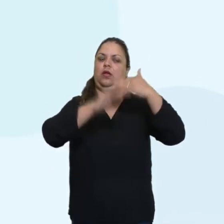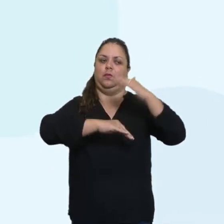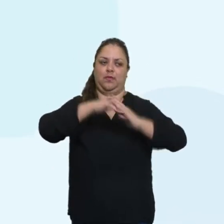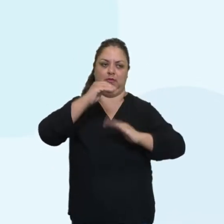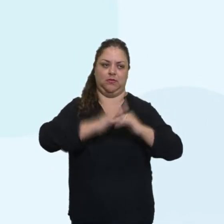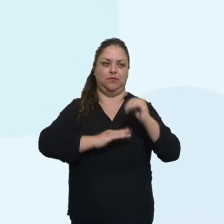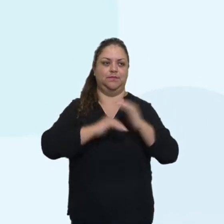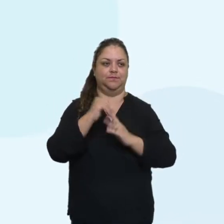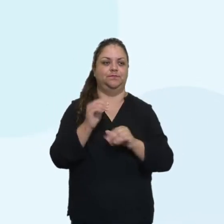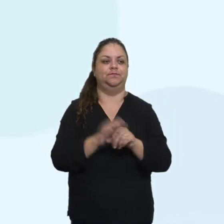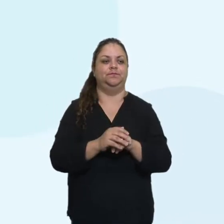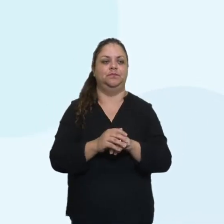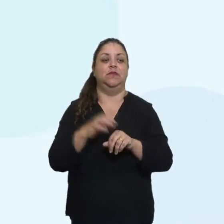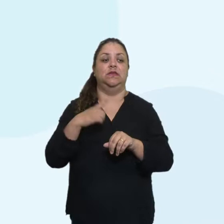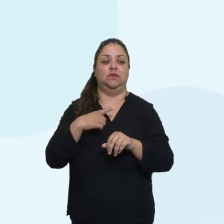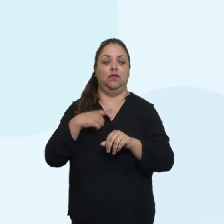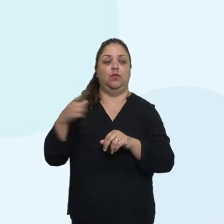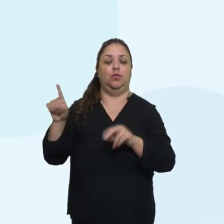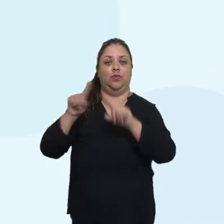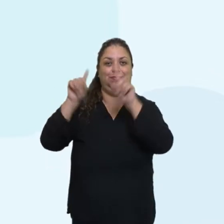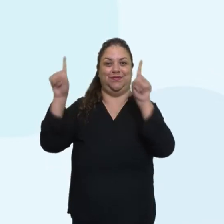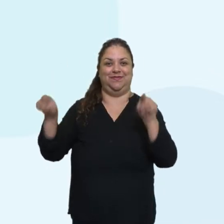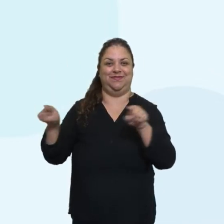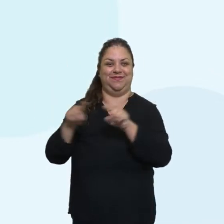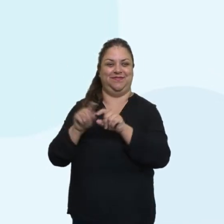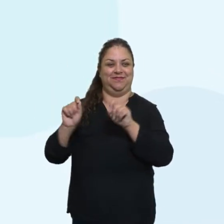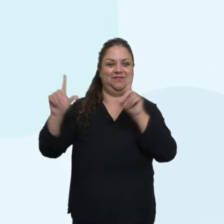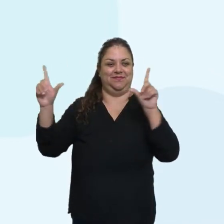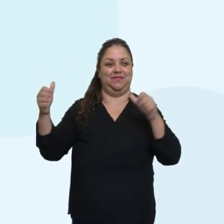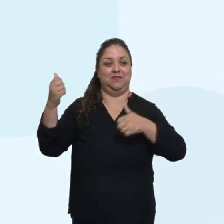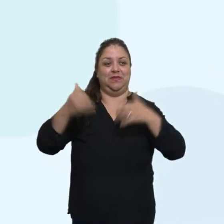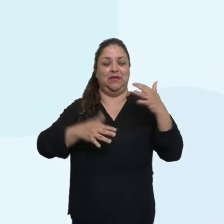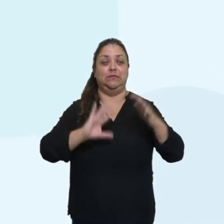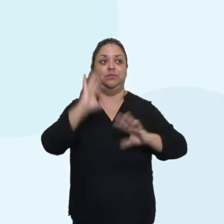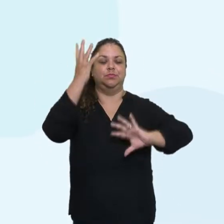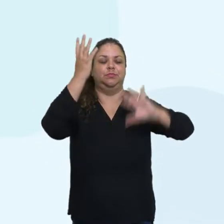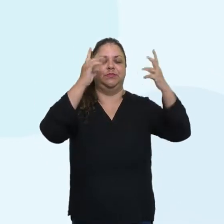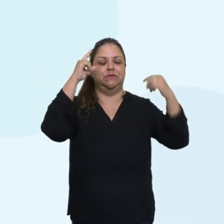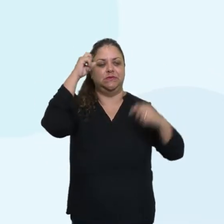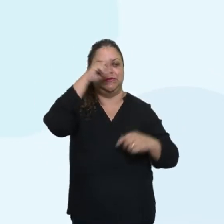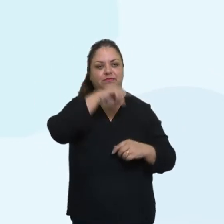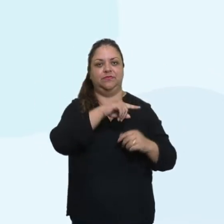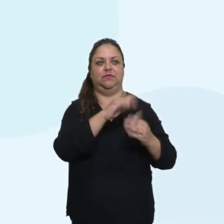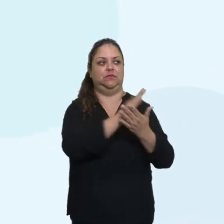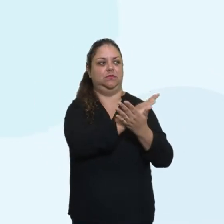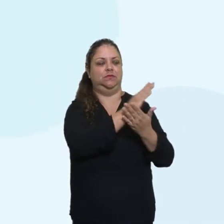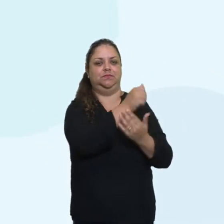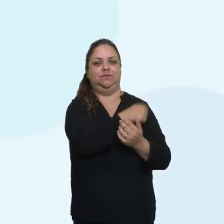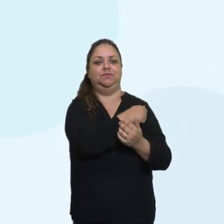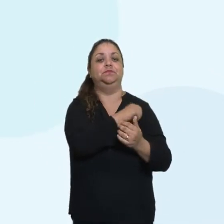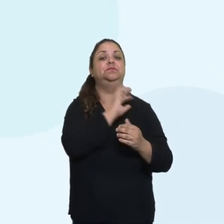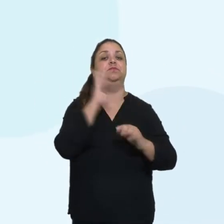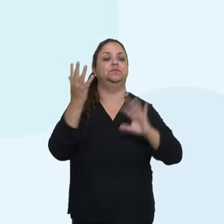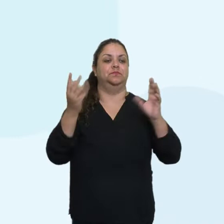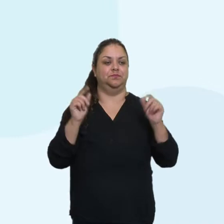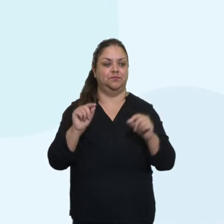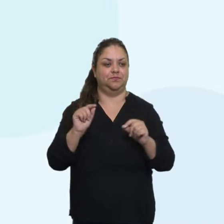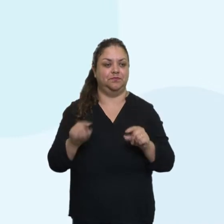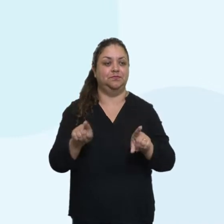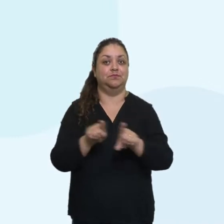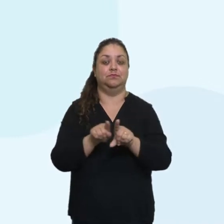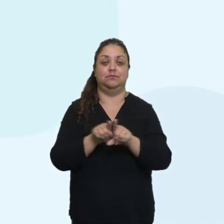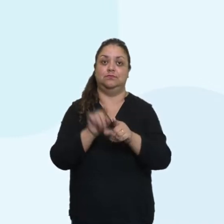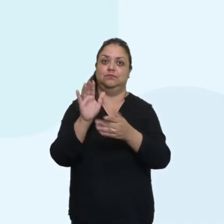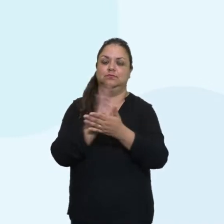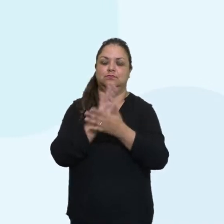situações desafiadoras é sendo de 2021 para os nossos estudantes né alguns pontos de atenção que a gente precisa ter